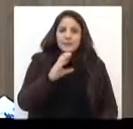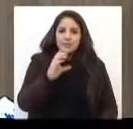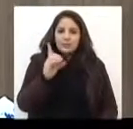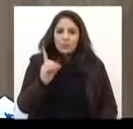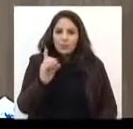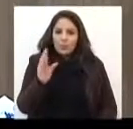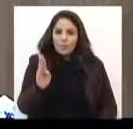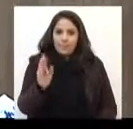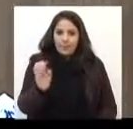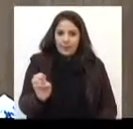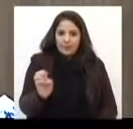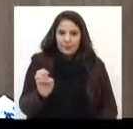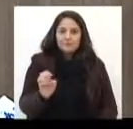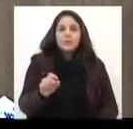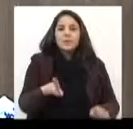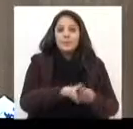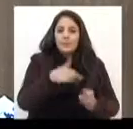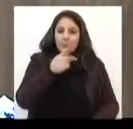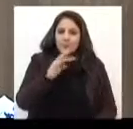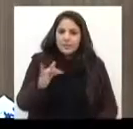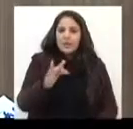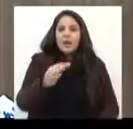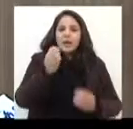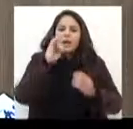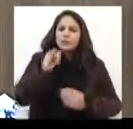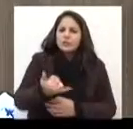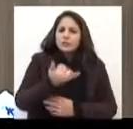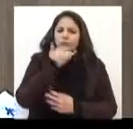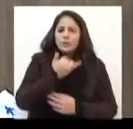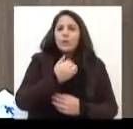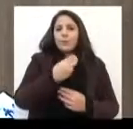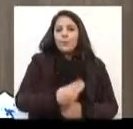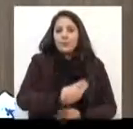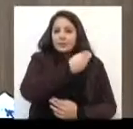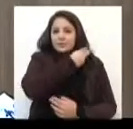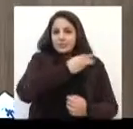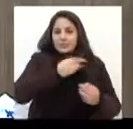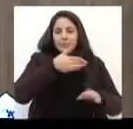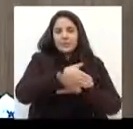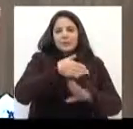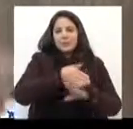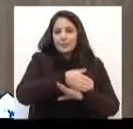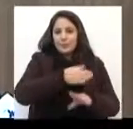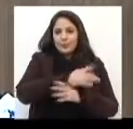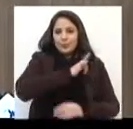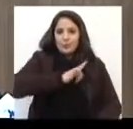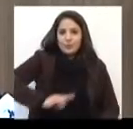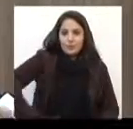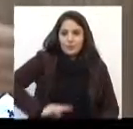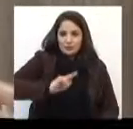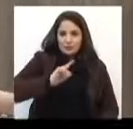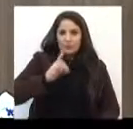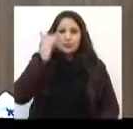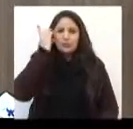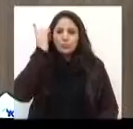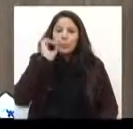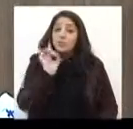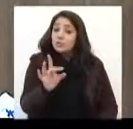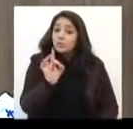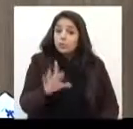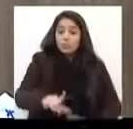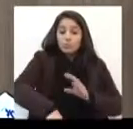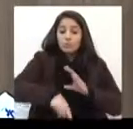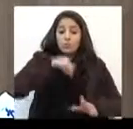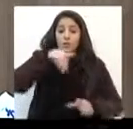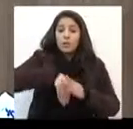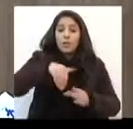a justificativa dos ministros que faziam parte do governo Dilma. E que, de uma forma ou de outra, ela só se elegeu com a